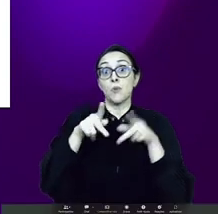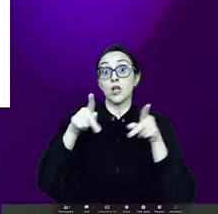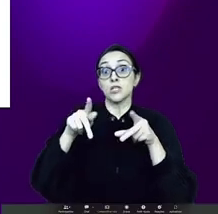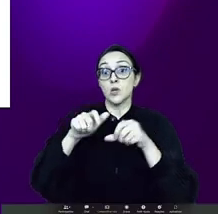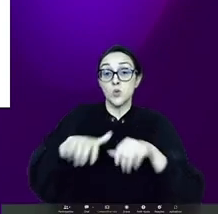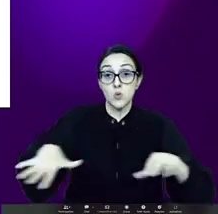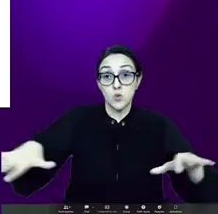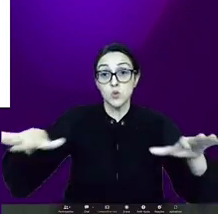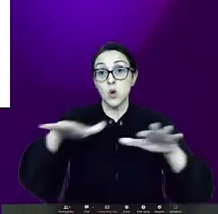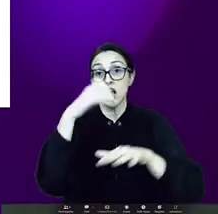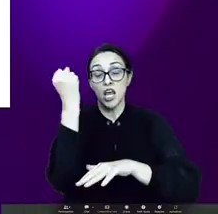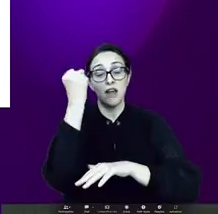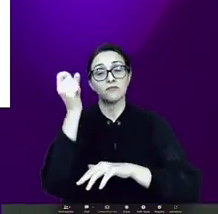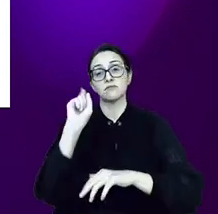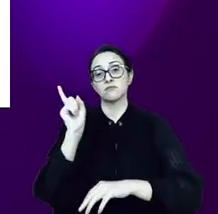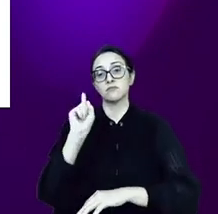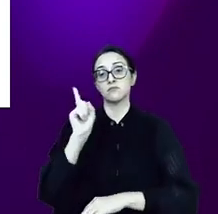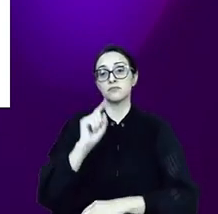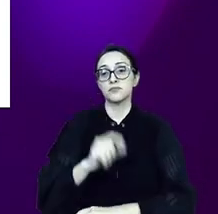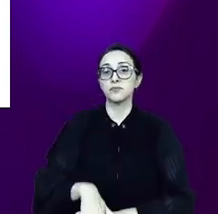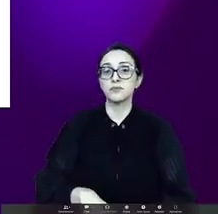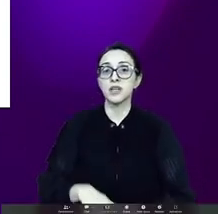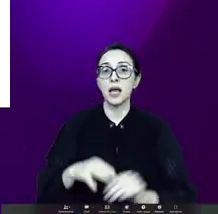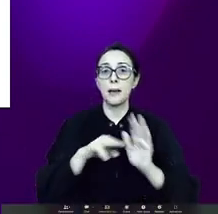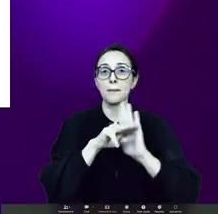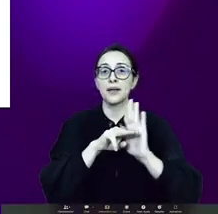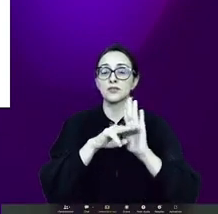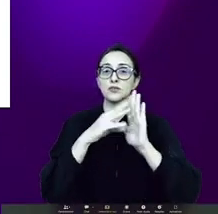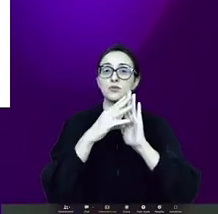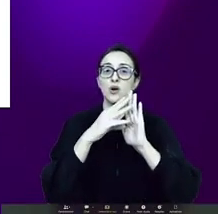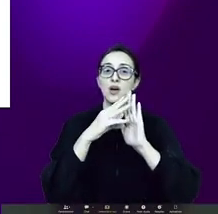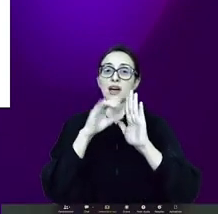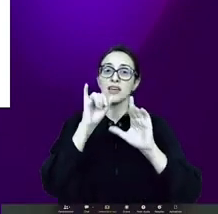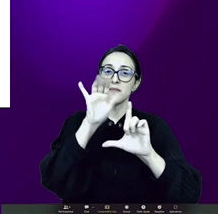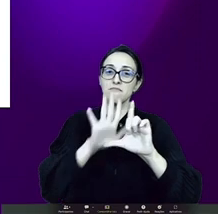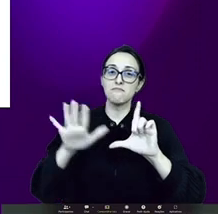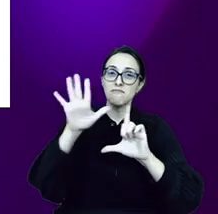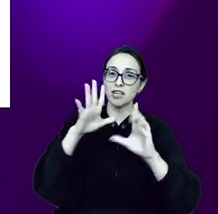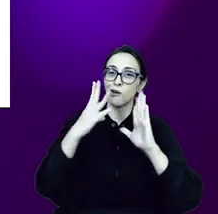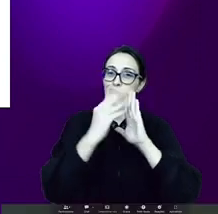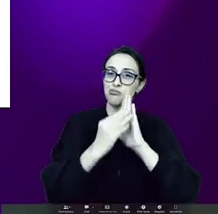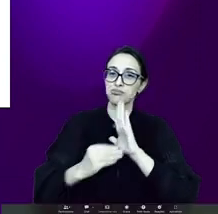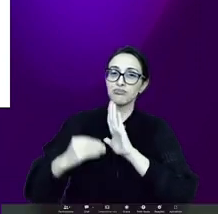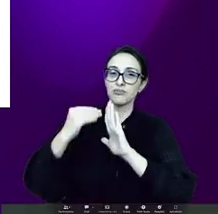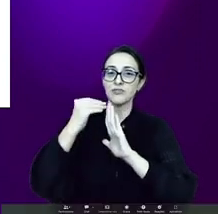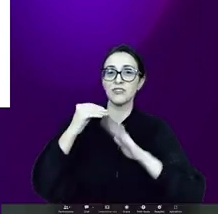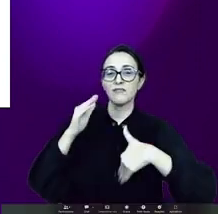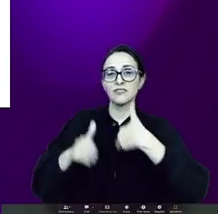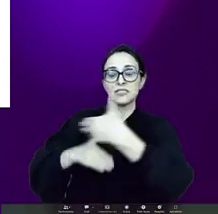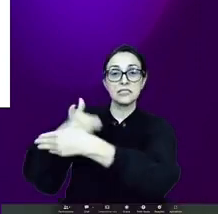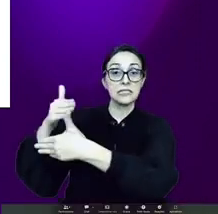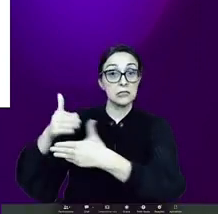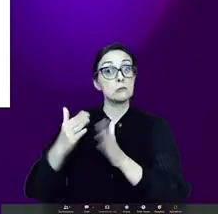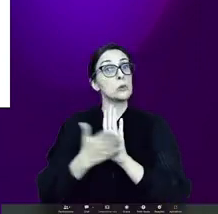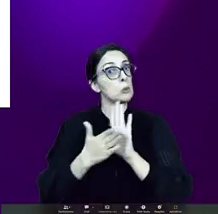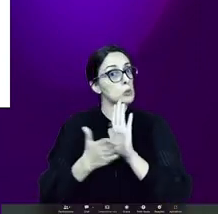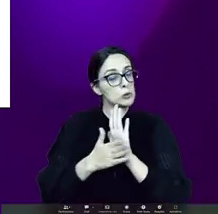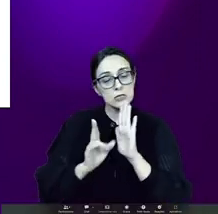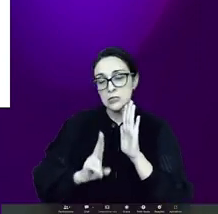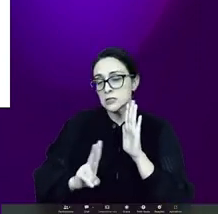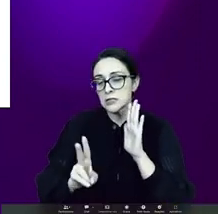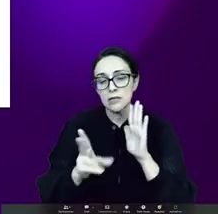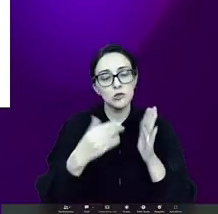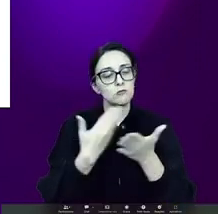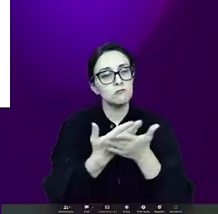lesão grave. Método de imagem avançada, né, que possa se utilizar, isso tem sido bastante proposto, o nosso grupo tem